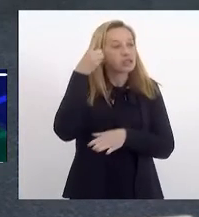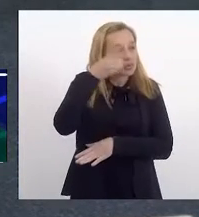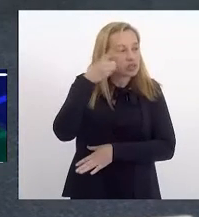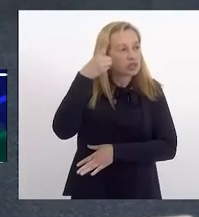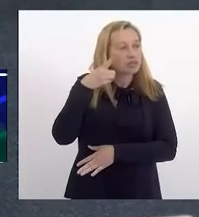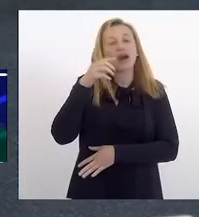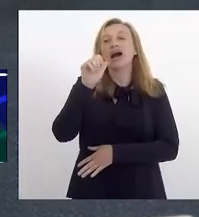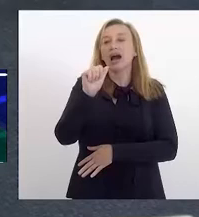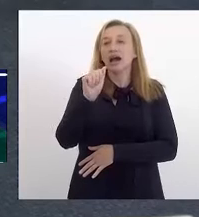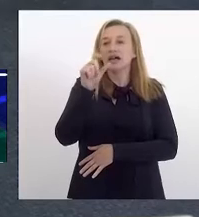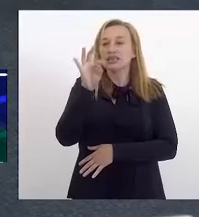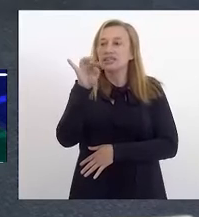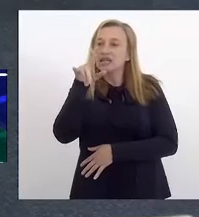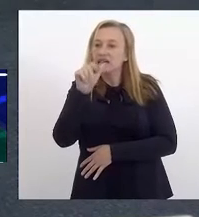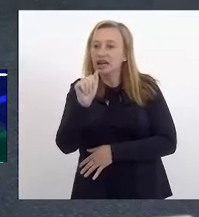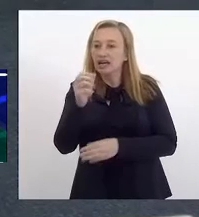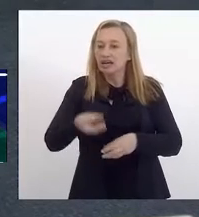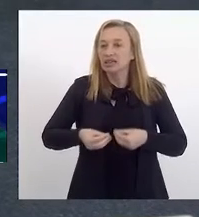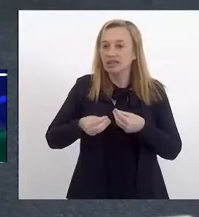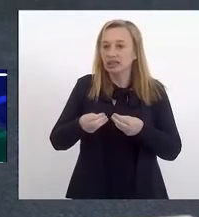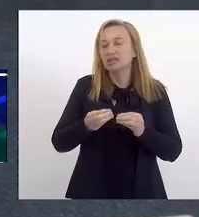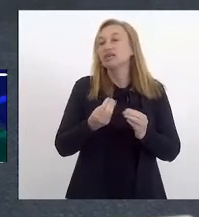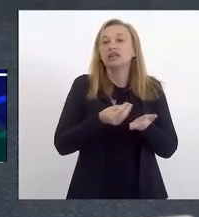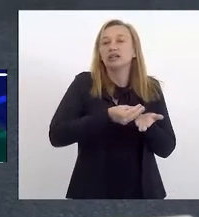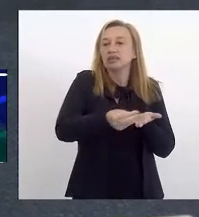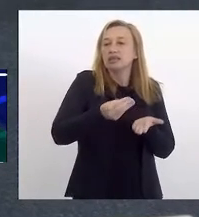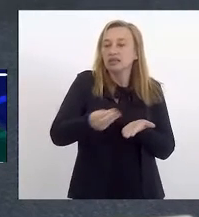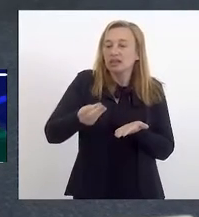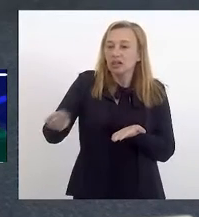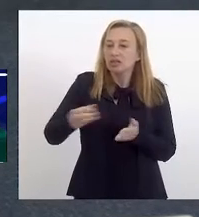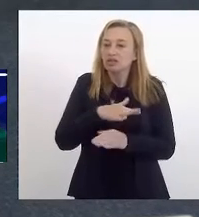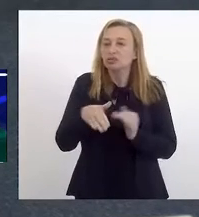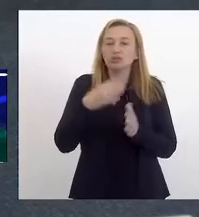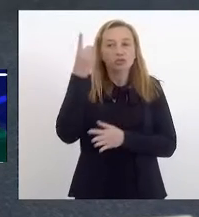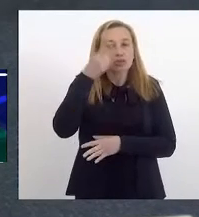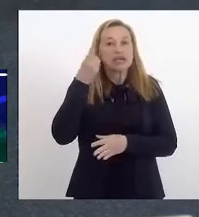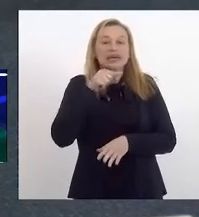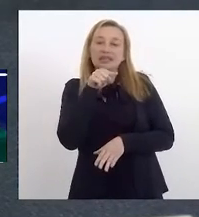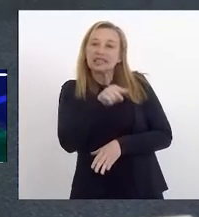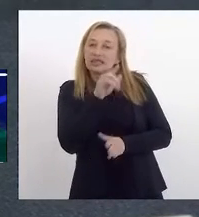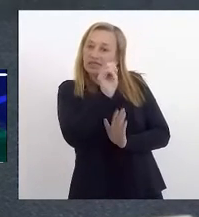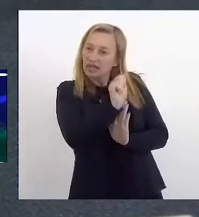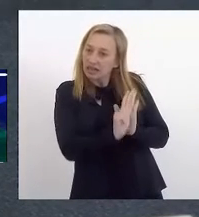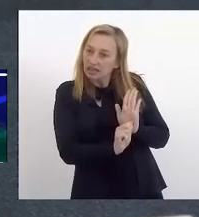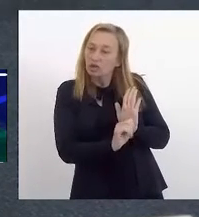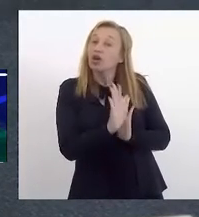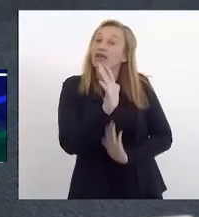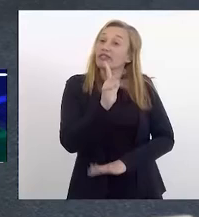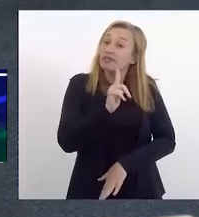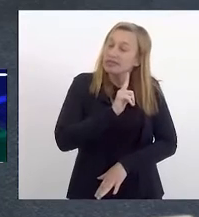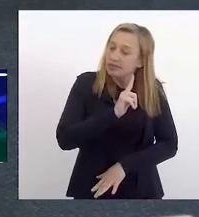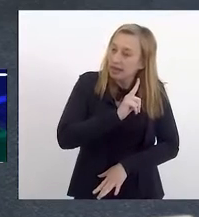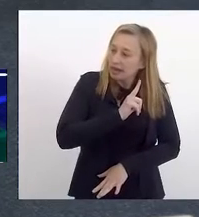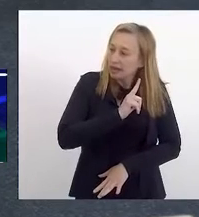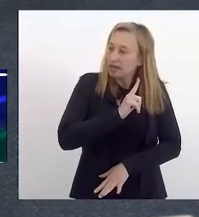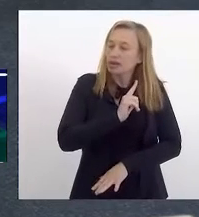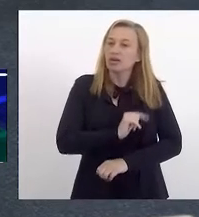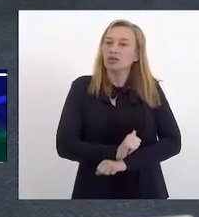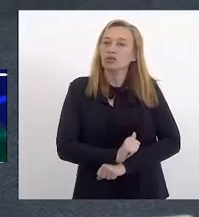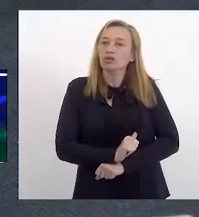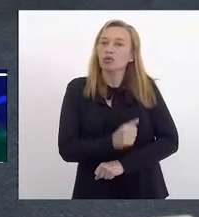Átila Nunes e entregue aos senhores deputados. E nesse relatório há uma consideração,